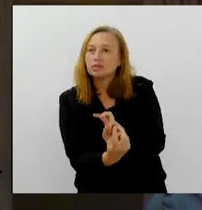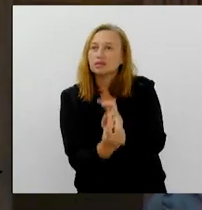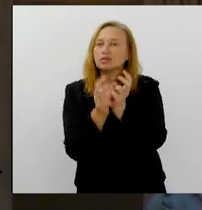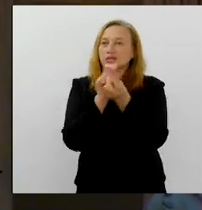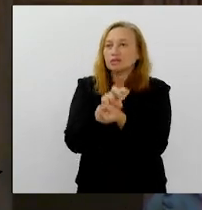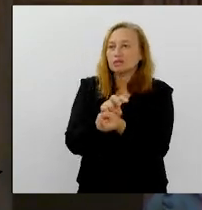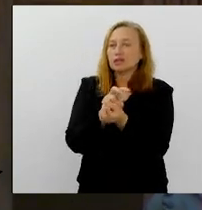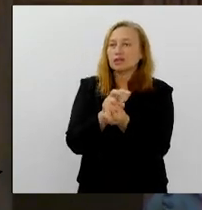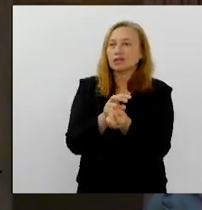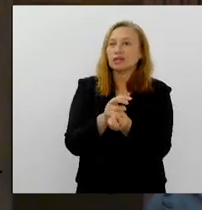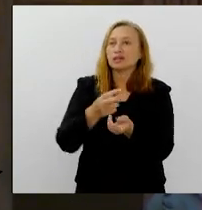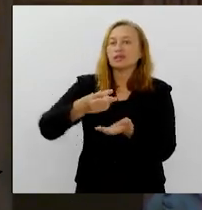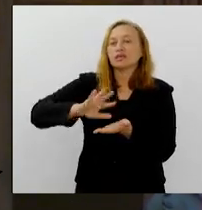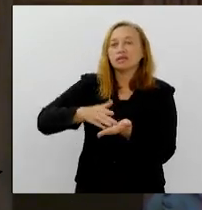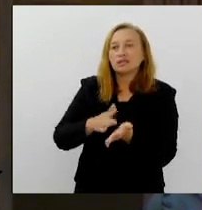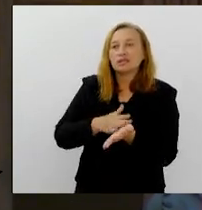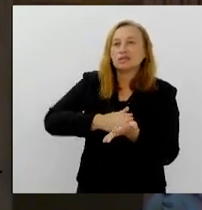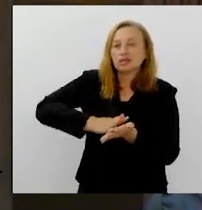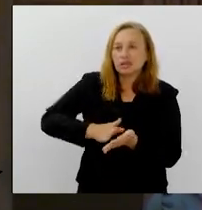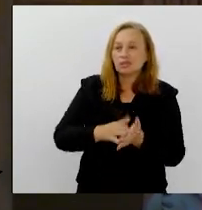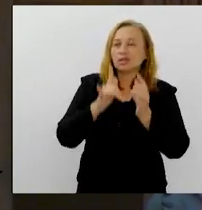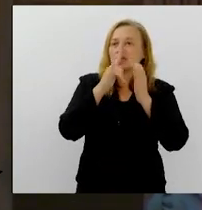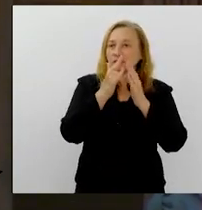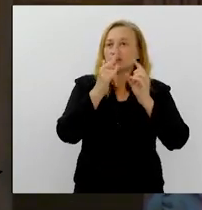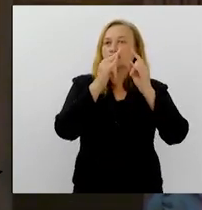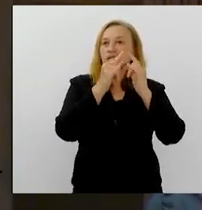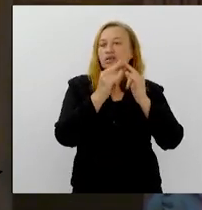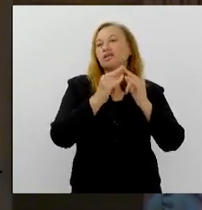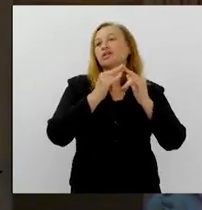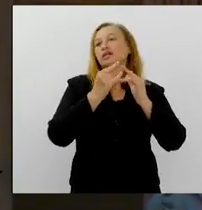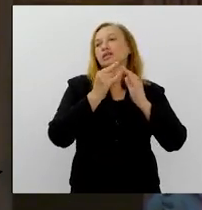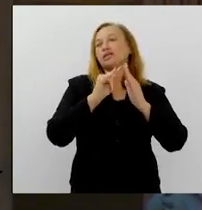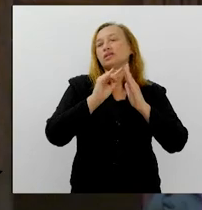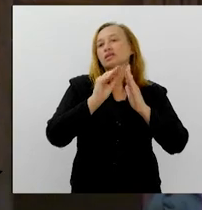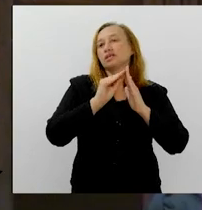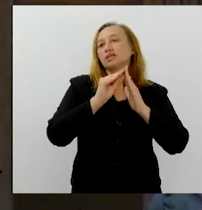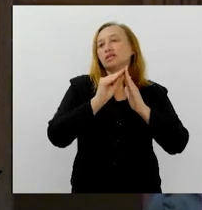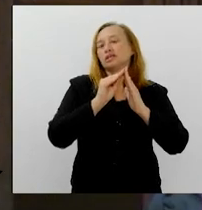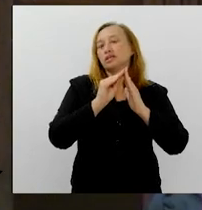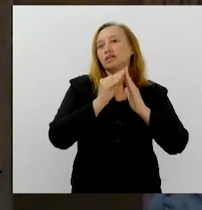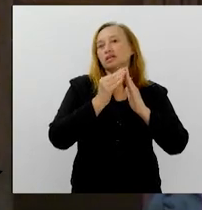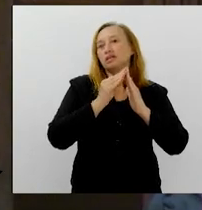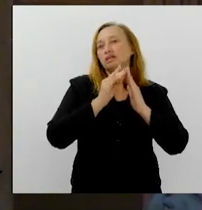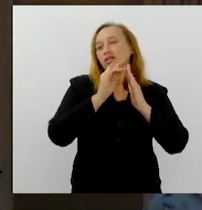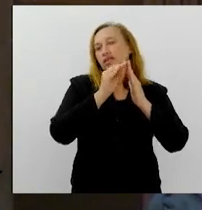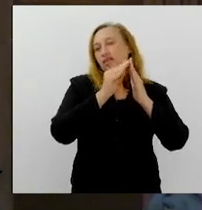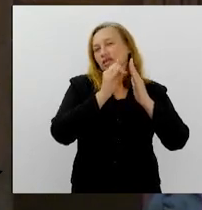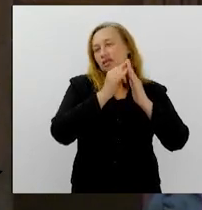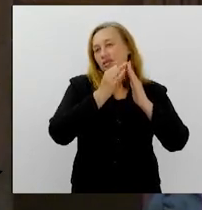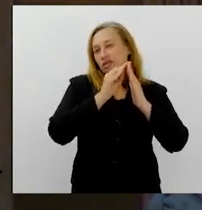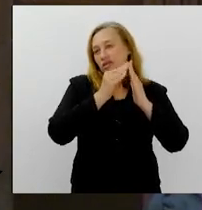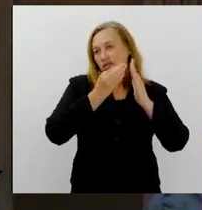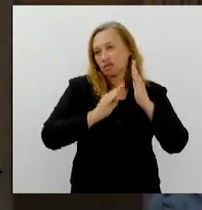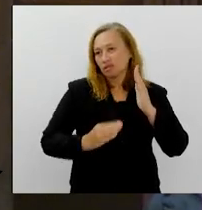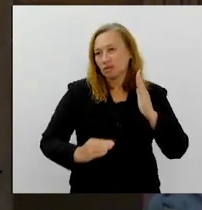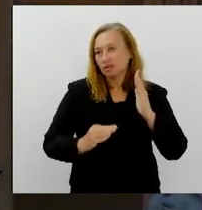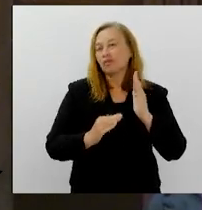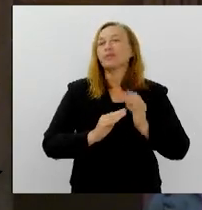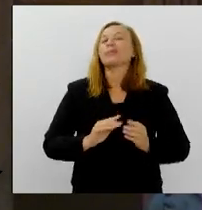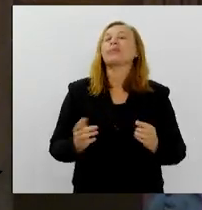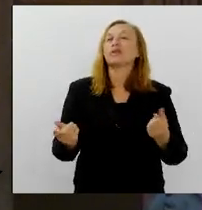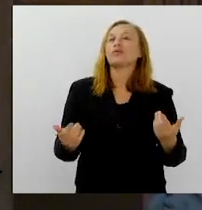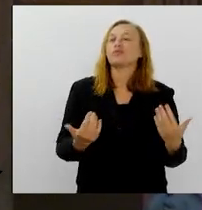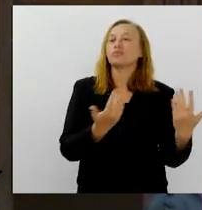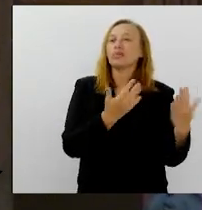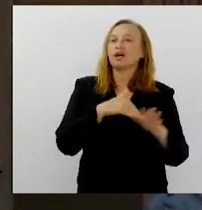candomblé. Eu queria saudar todos os parlamentares que, em honra da democracia e do povo